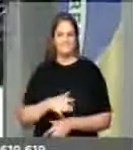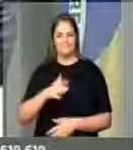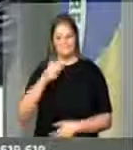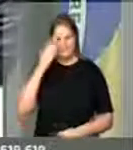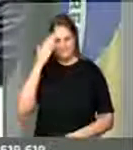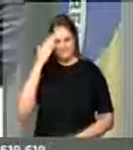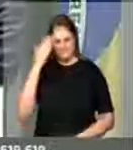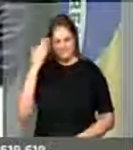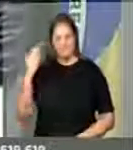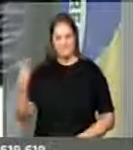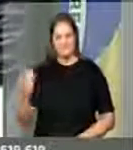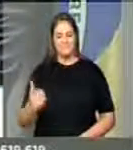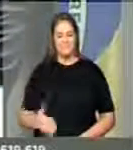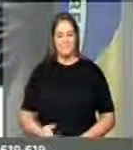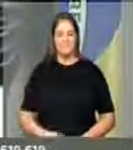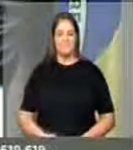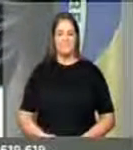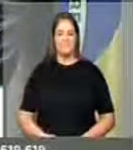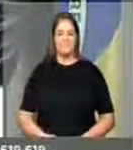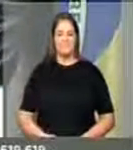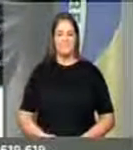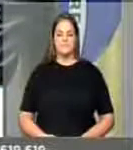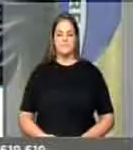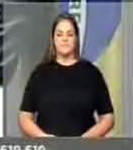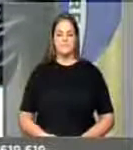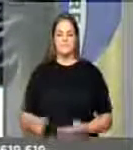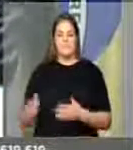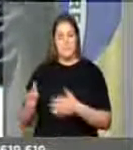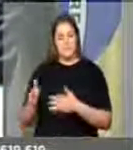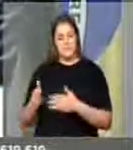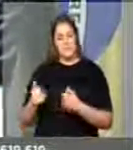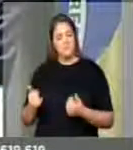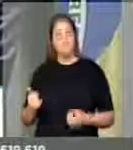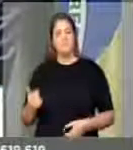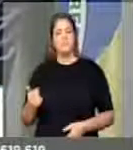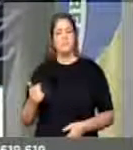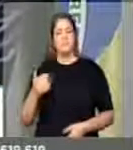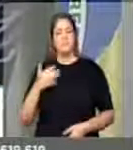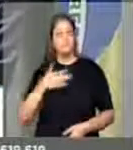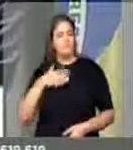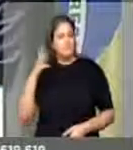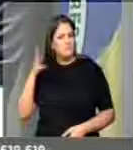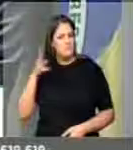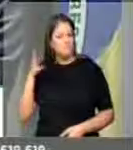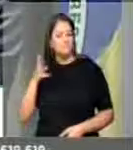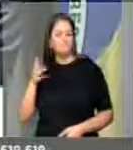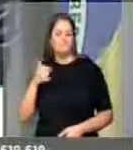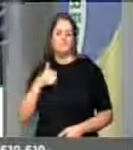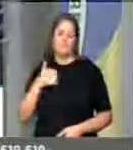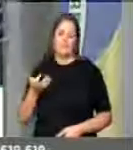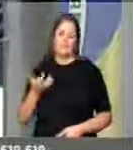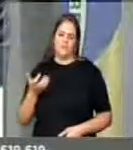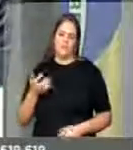atenção de todos os deputados e pedir a Vossa Excelência que dê divulgação na hora do Brasil. Muito obrigado.